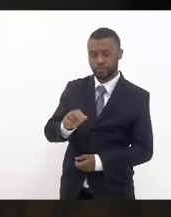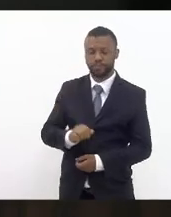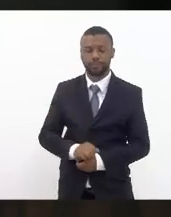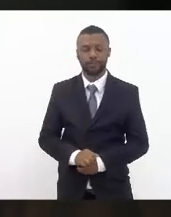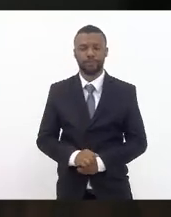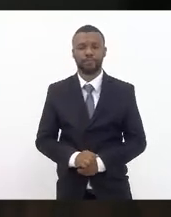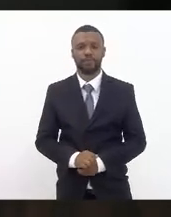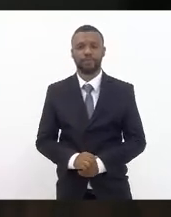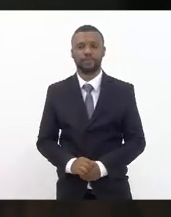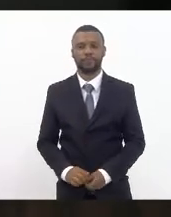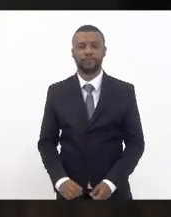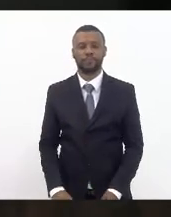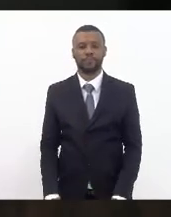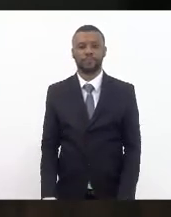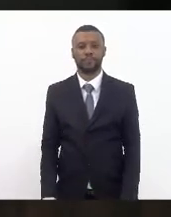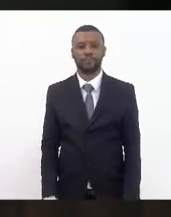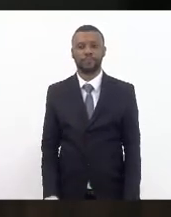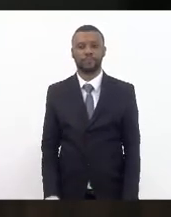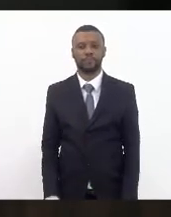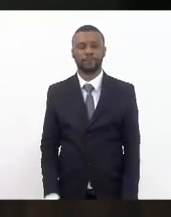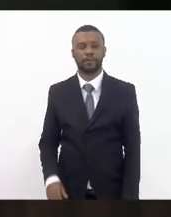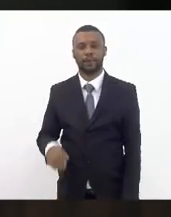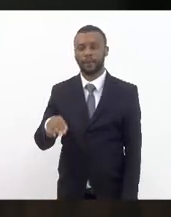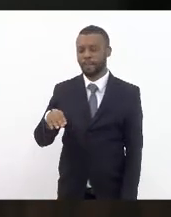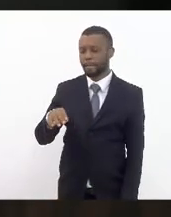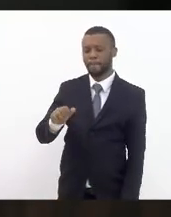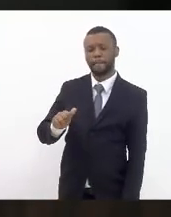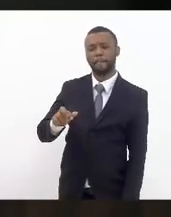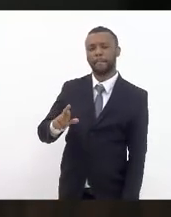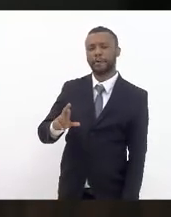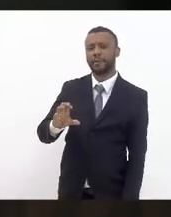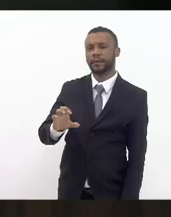Jalmir Júnior. Marcelo Dino.